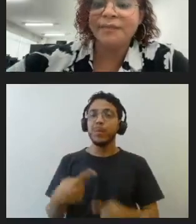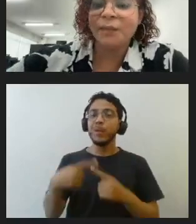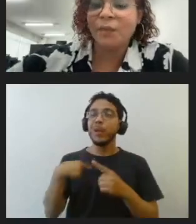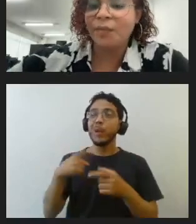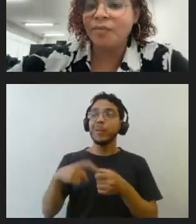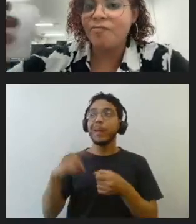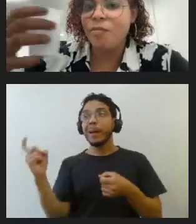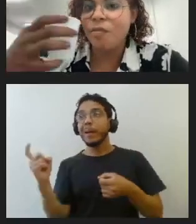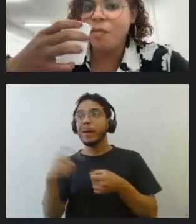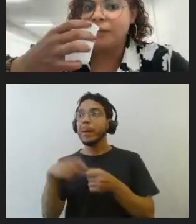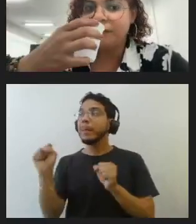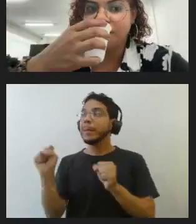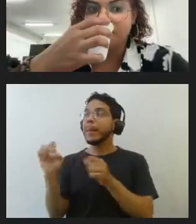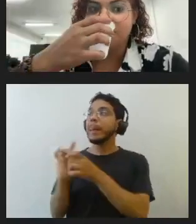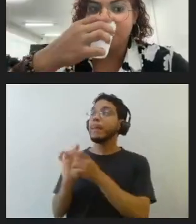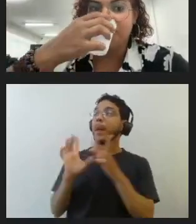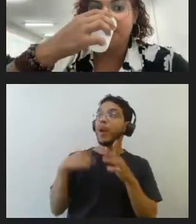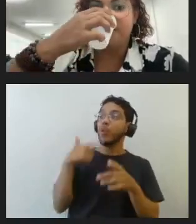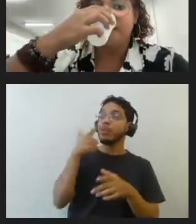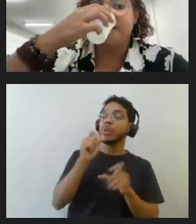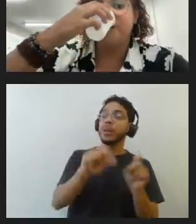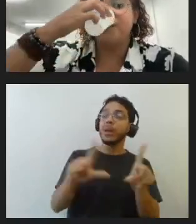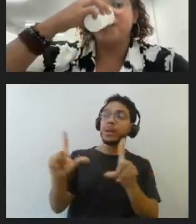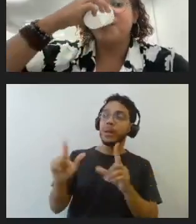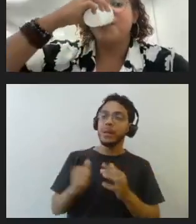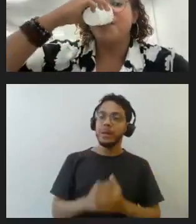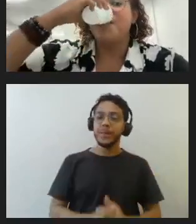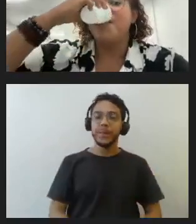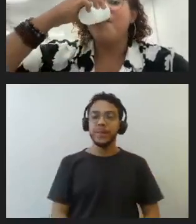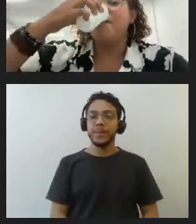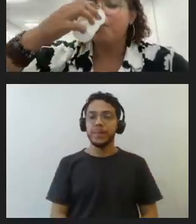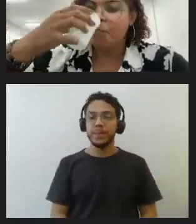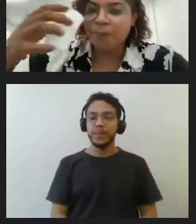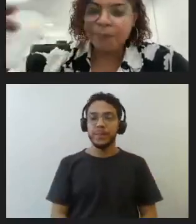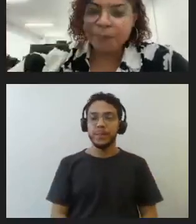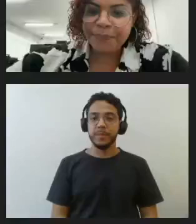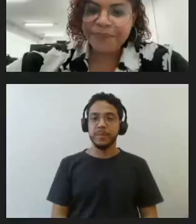que atribuir a permissão novamente. Eita.